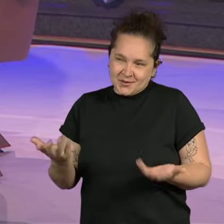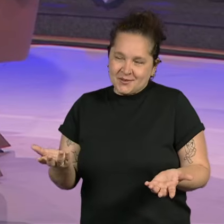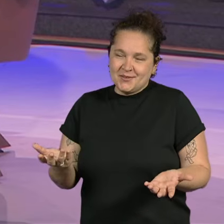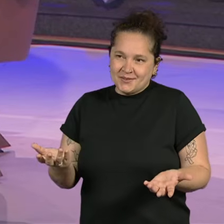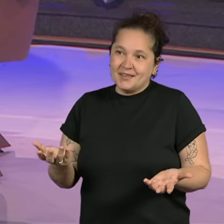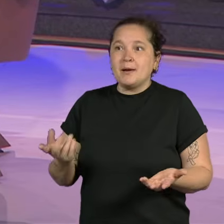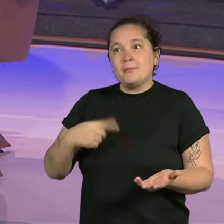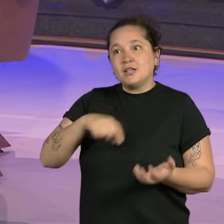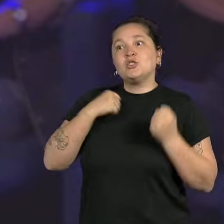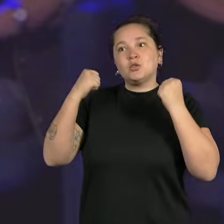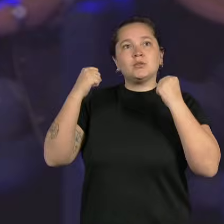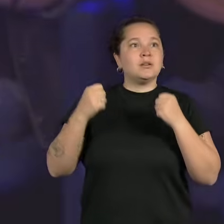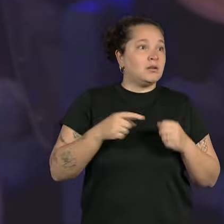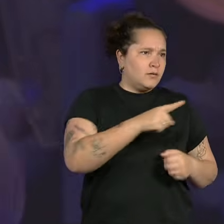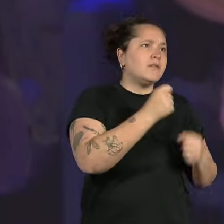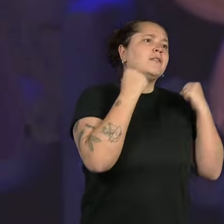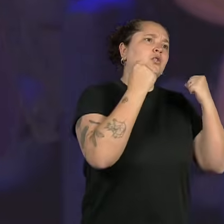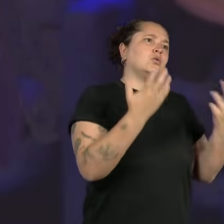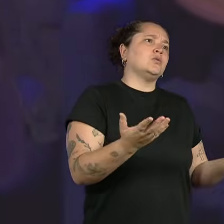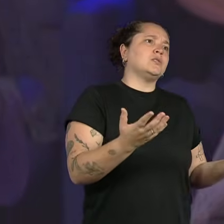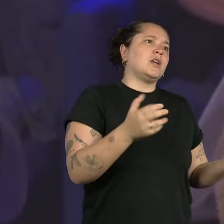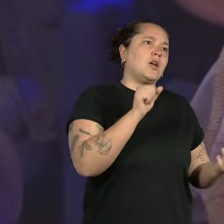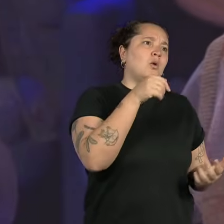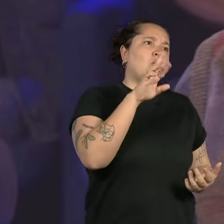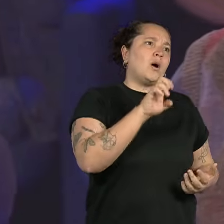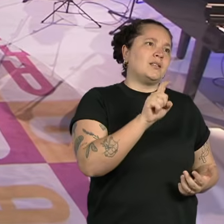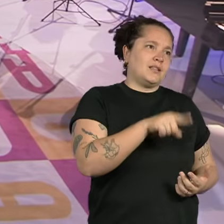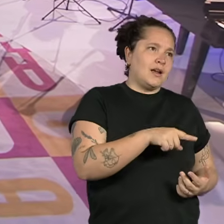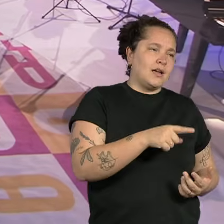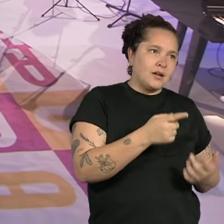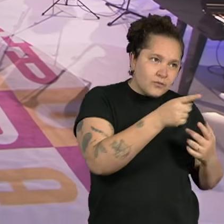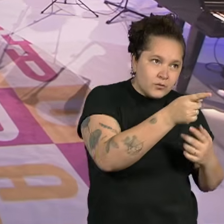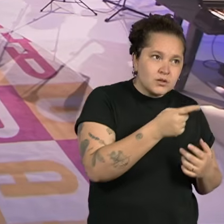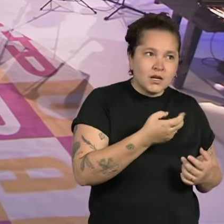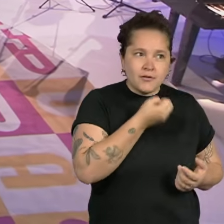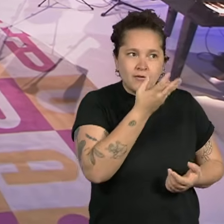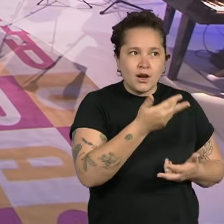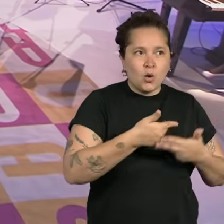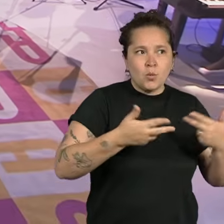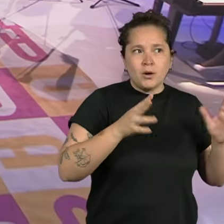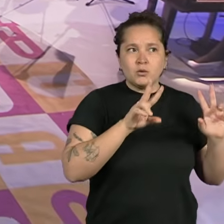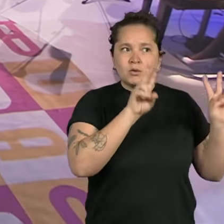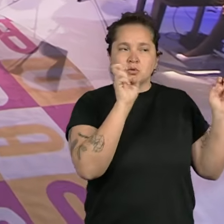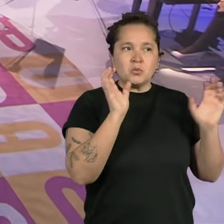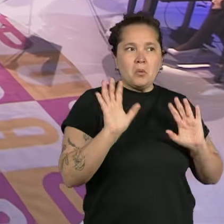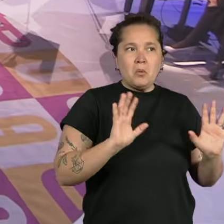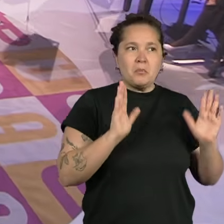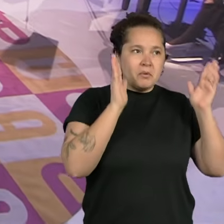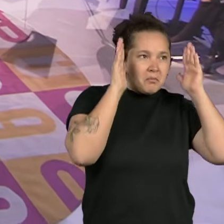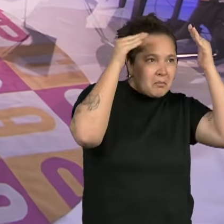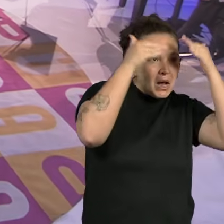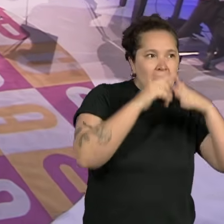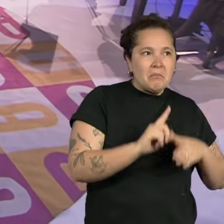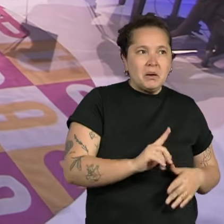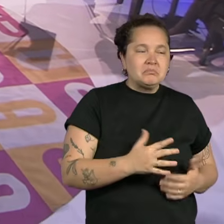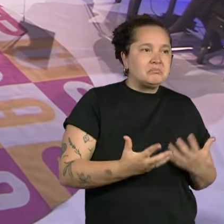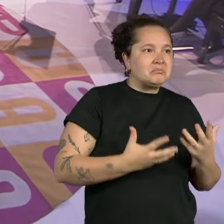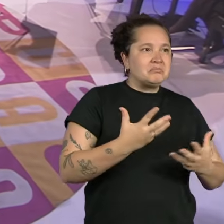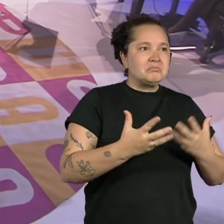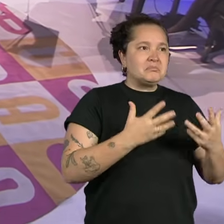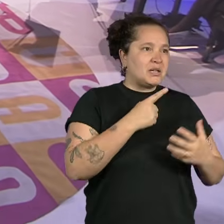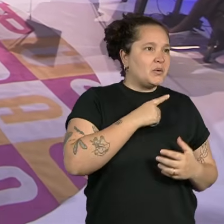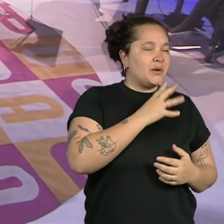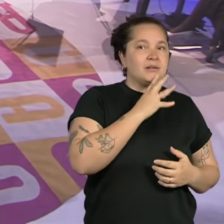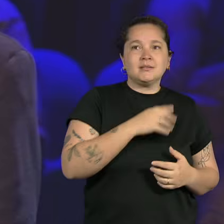gente torcer, você vai torcer também, né, André? O André é um antropólogo aqui. Você quer falar alguma coisa dos papas, assim? Você tem um conhecimento